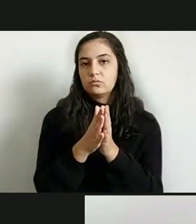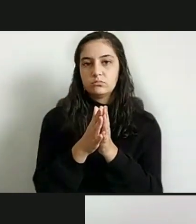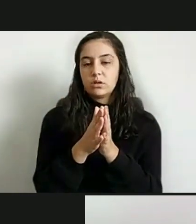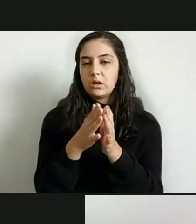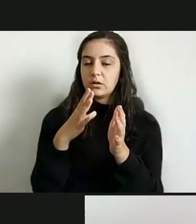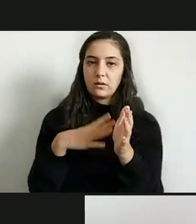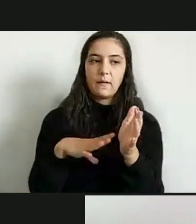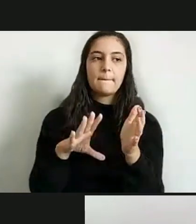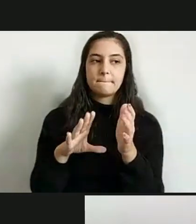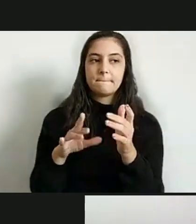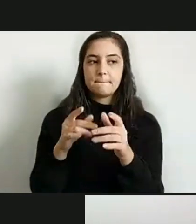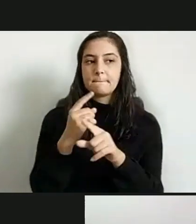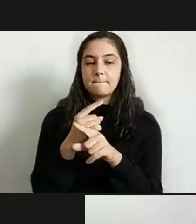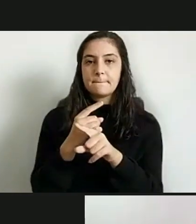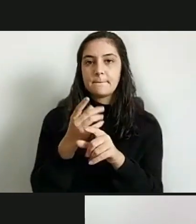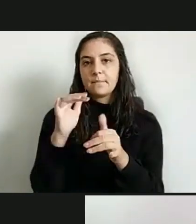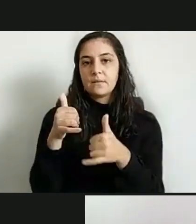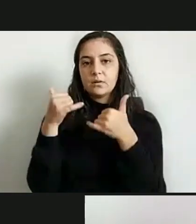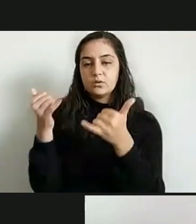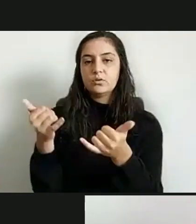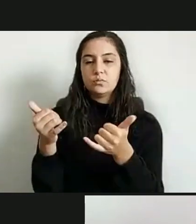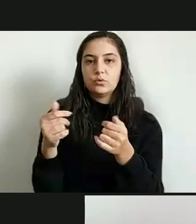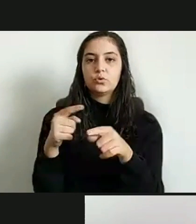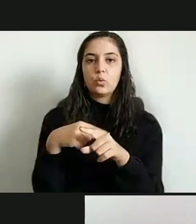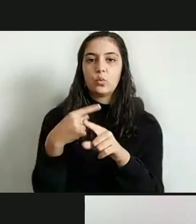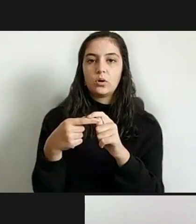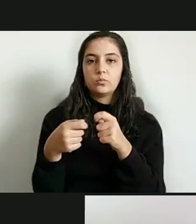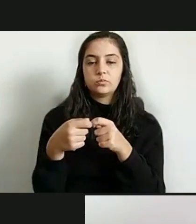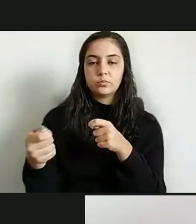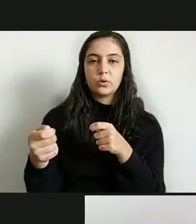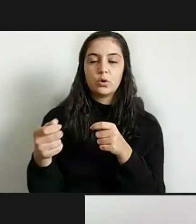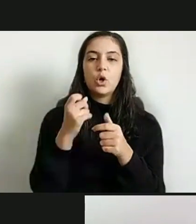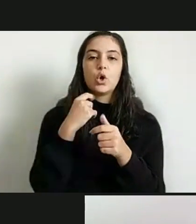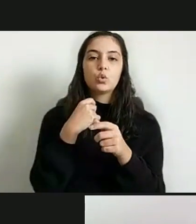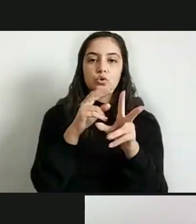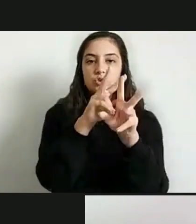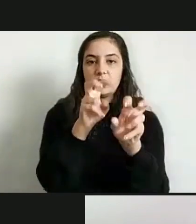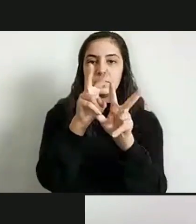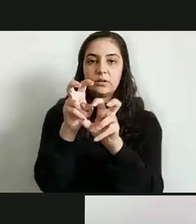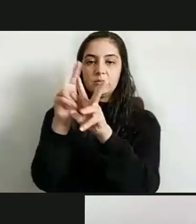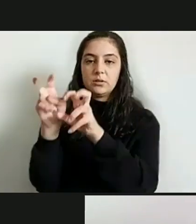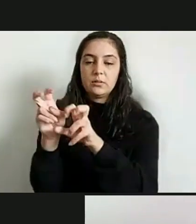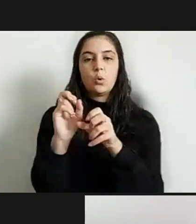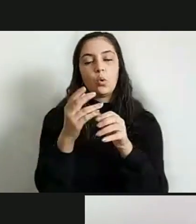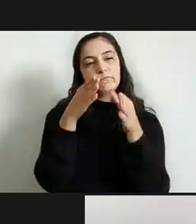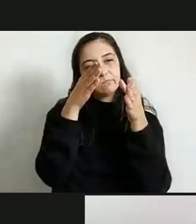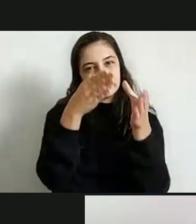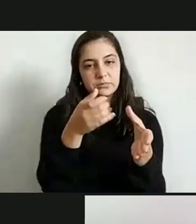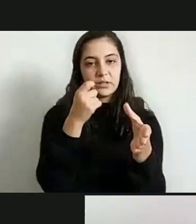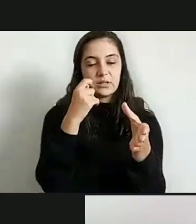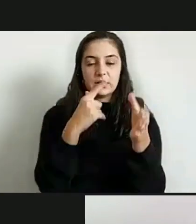o mesmo e depois avançaremos ao longo do ano com cursos temáticos ou mais dirigidos a quem